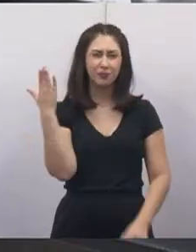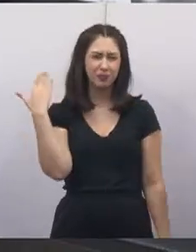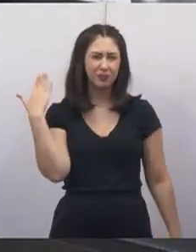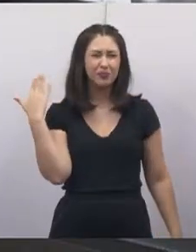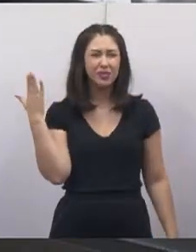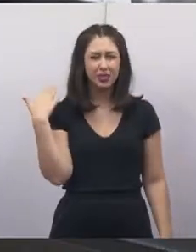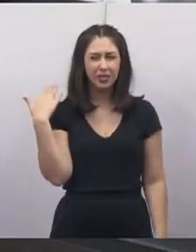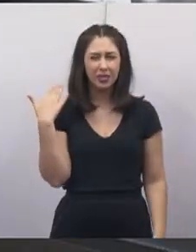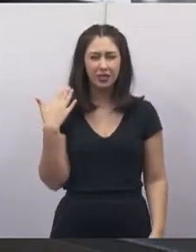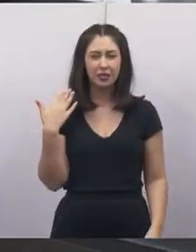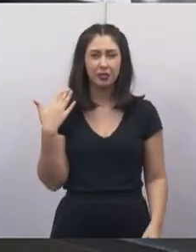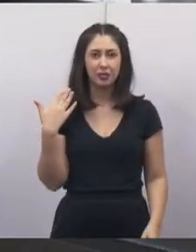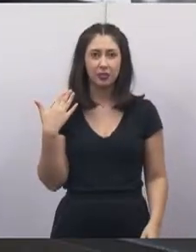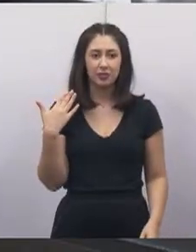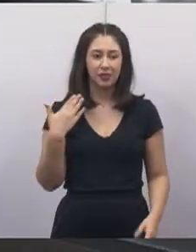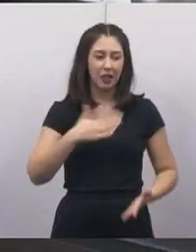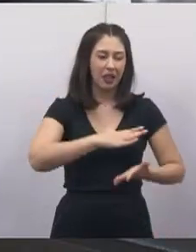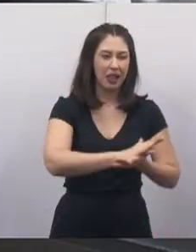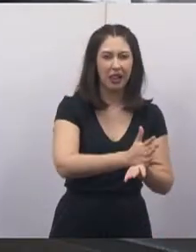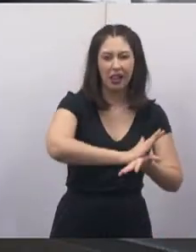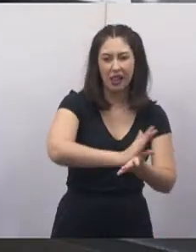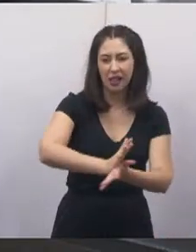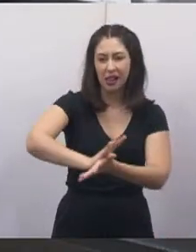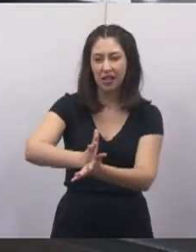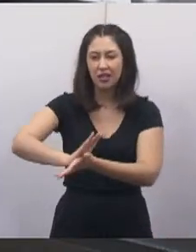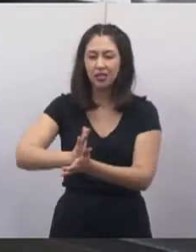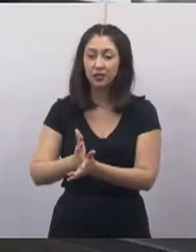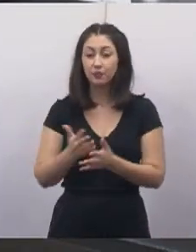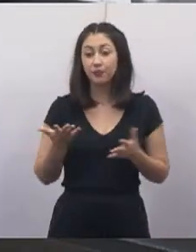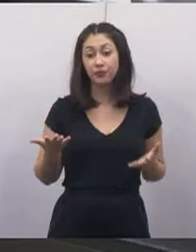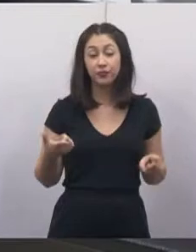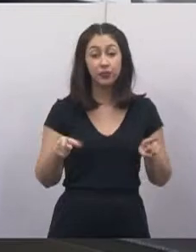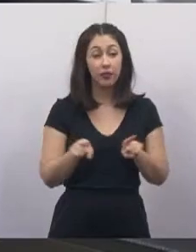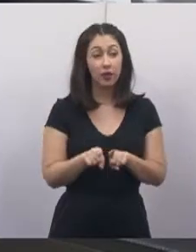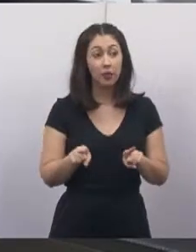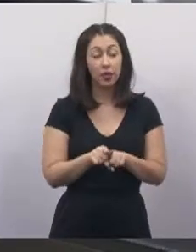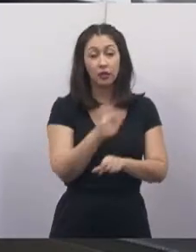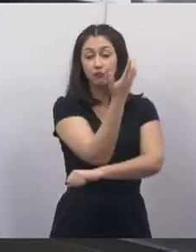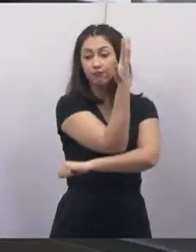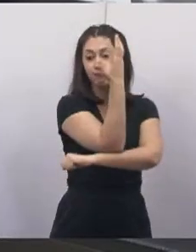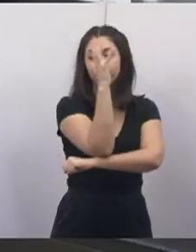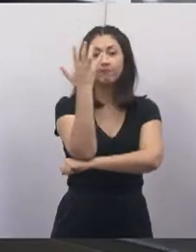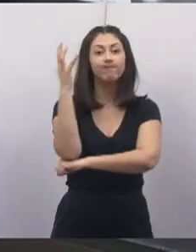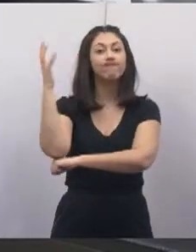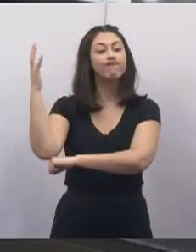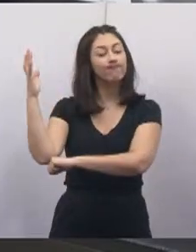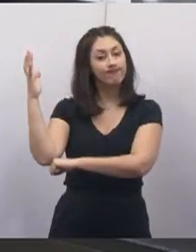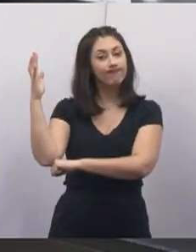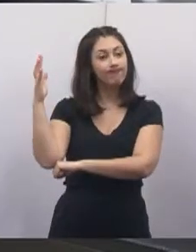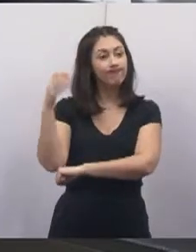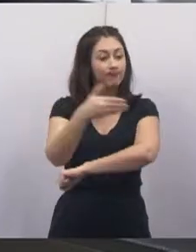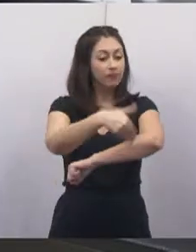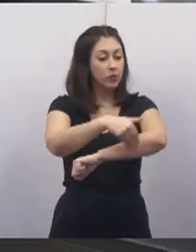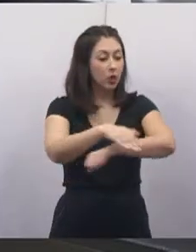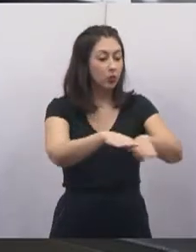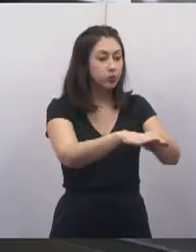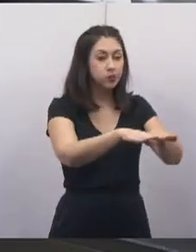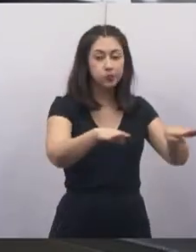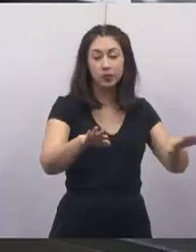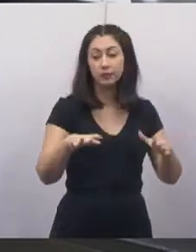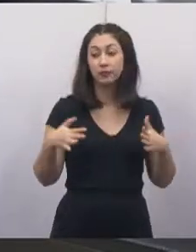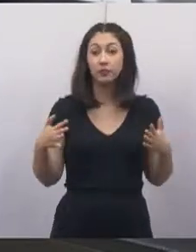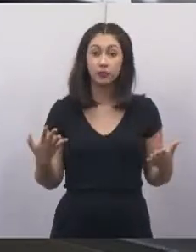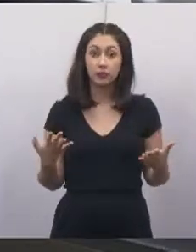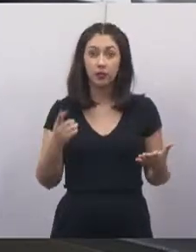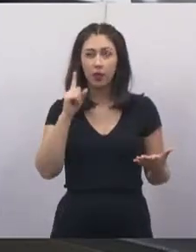passado, picotadas no centro da cidade, não é? A questão da arborização, a questão das calçadas. Então, quer dizer,